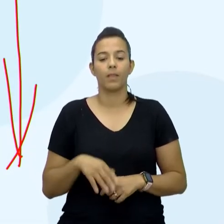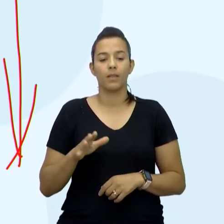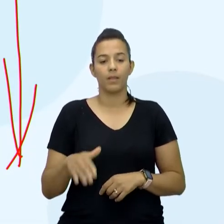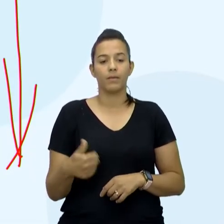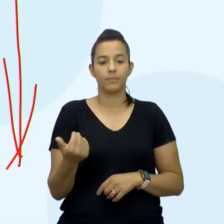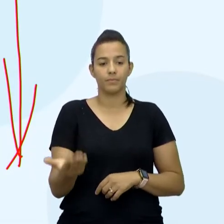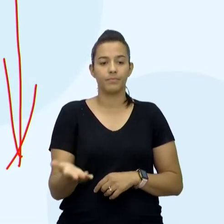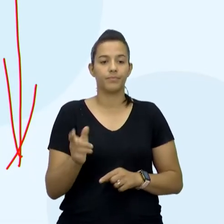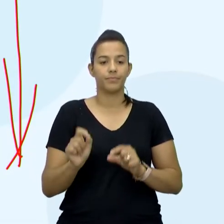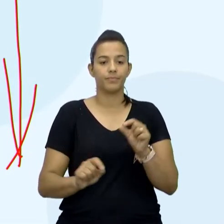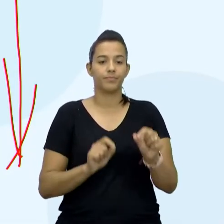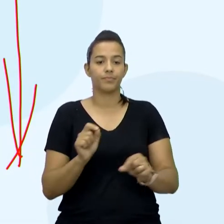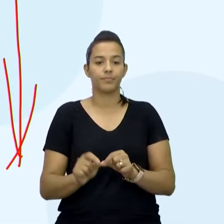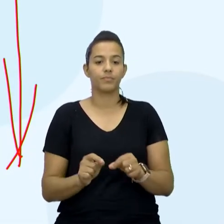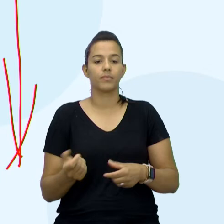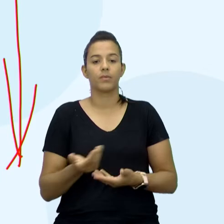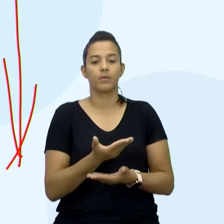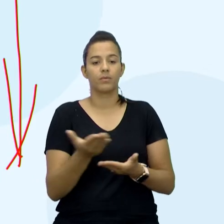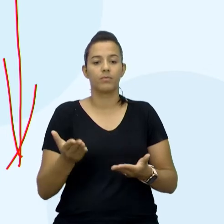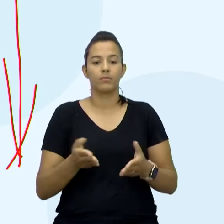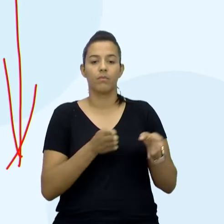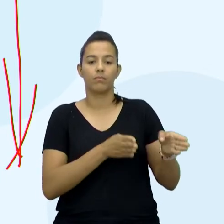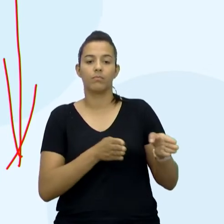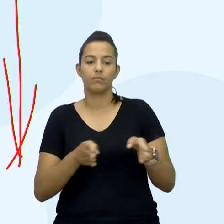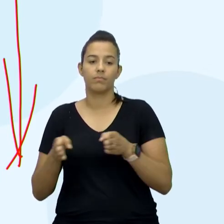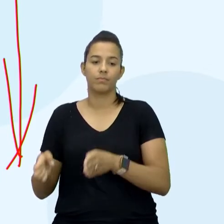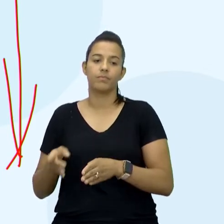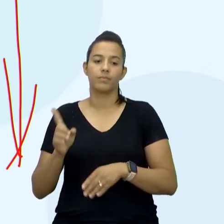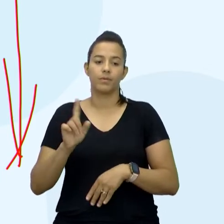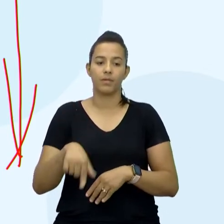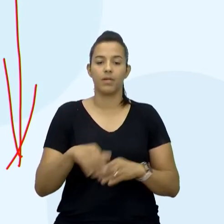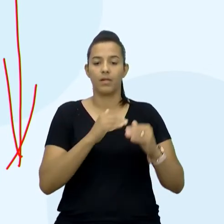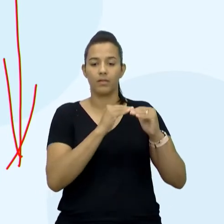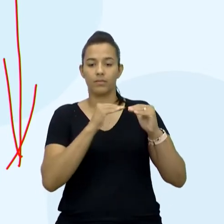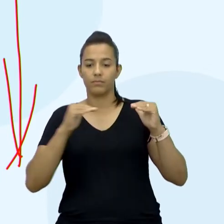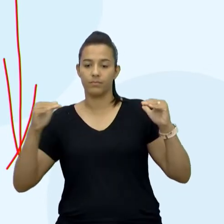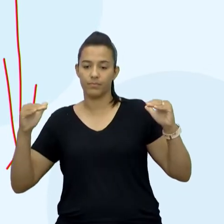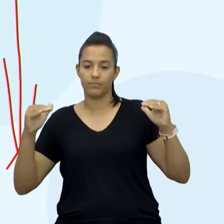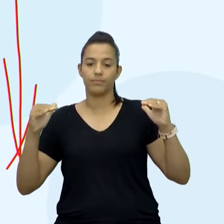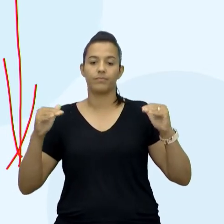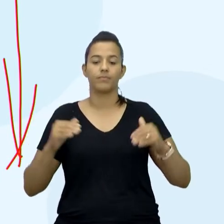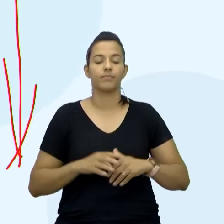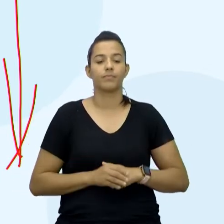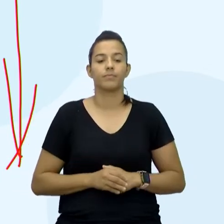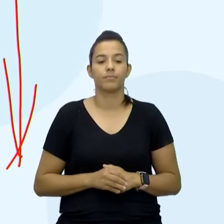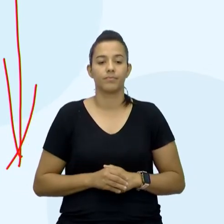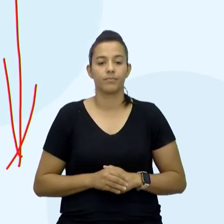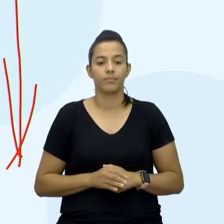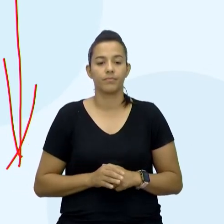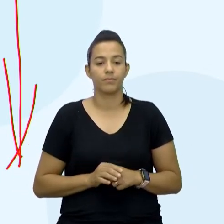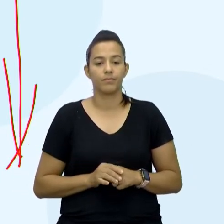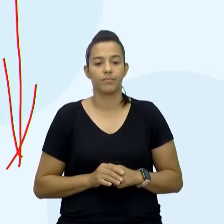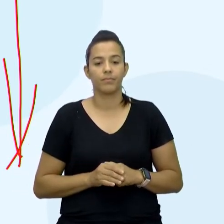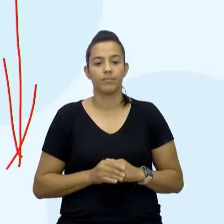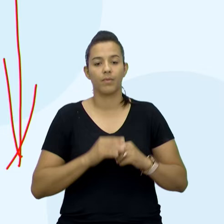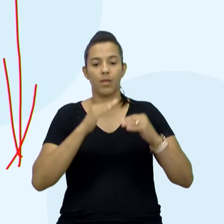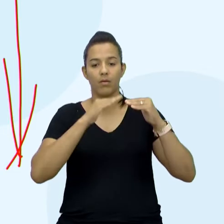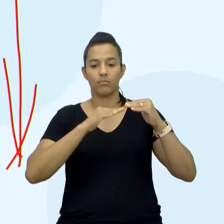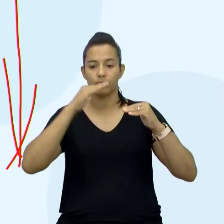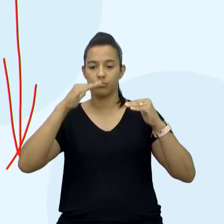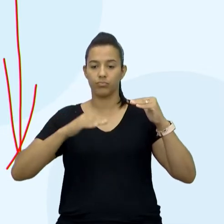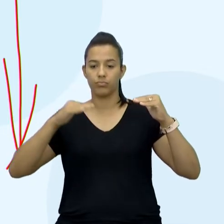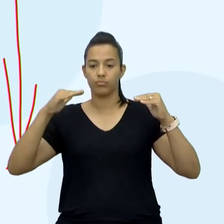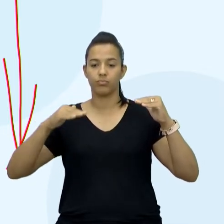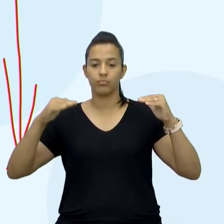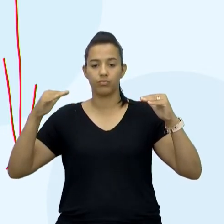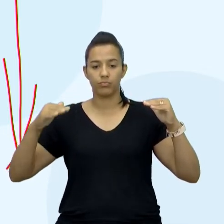quando sua trajetória ela é retilínea, né? Reta, no sentido reto aí. Oscila periodicamente